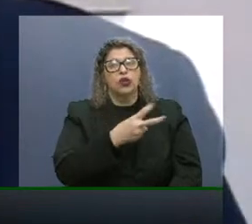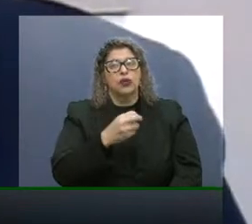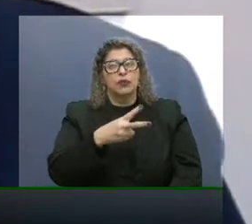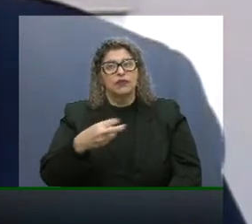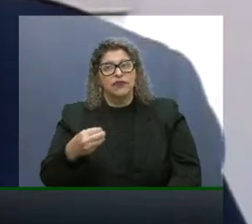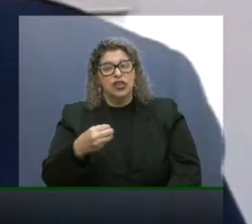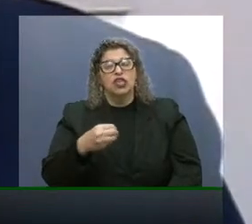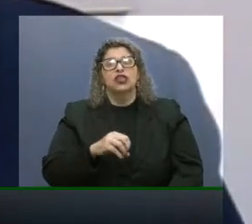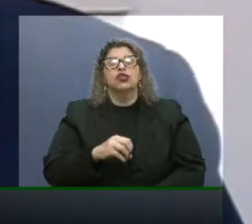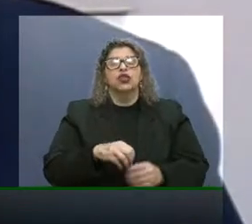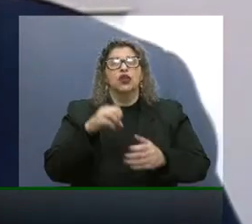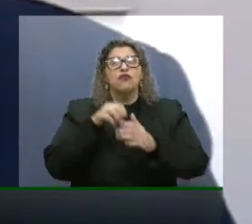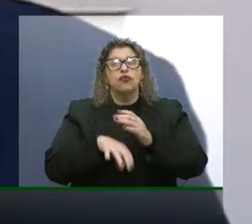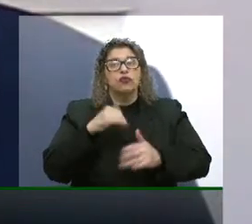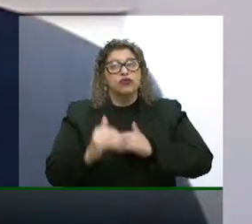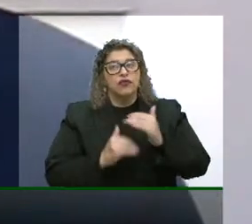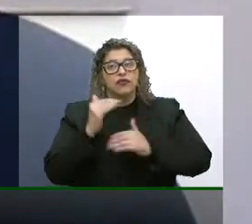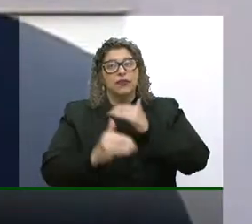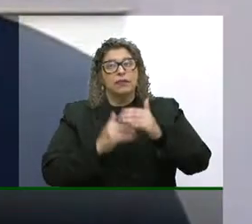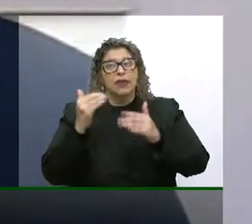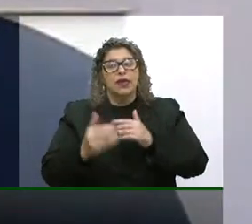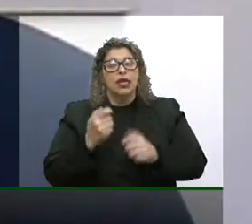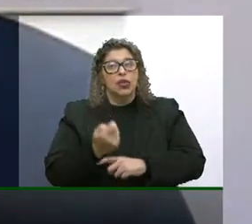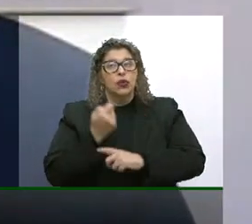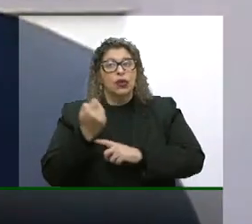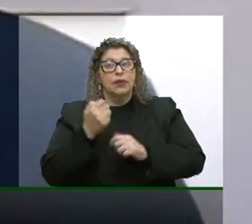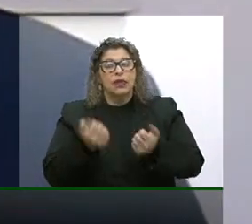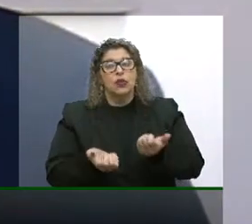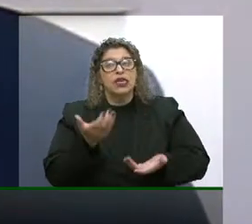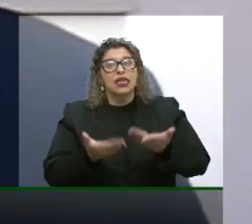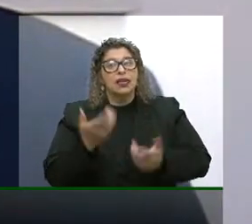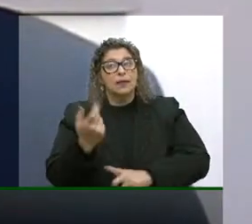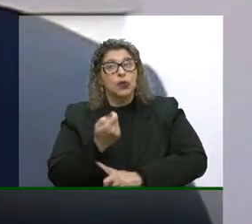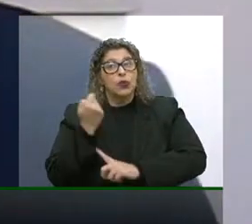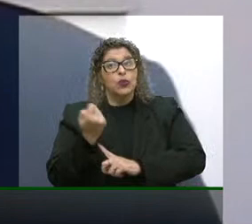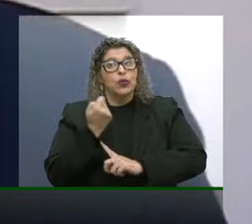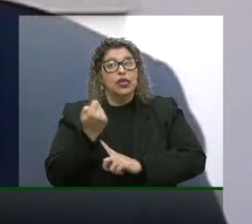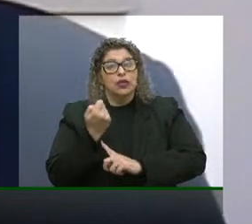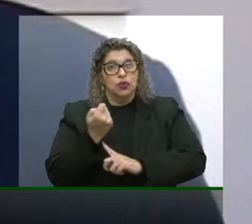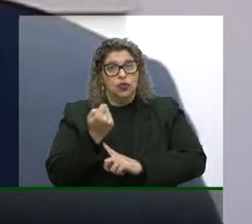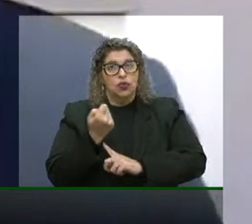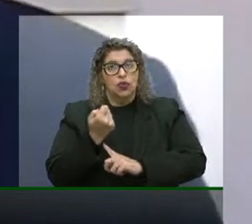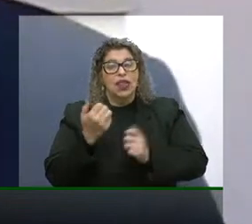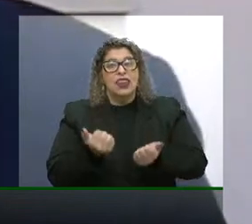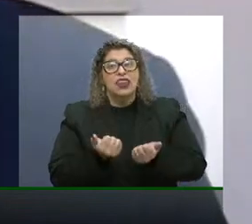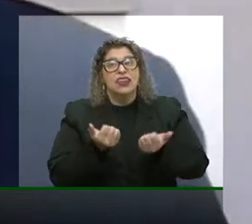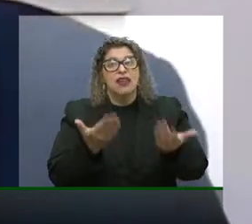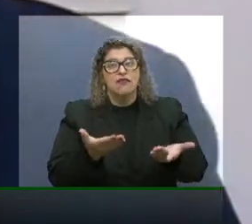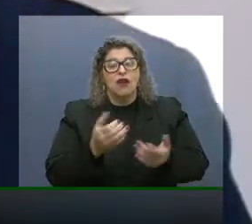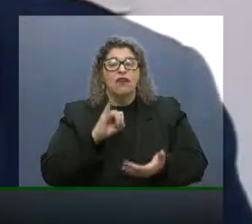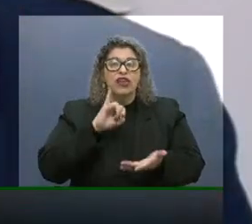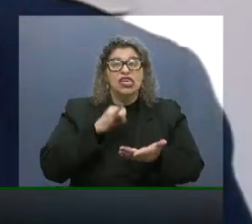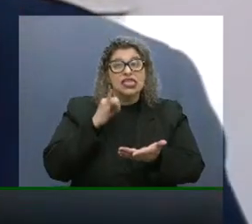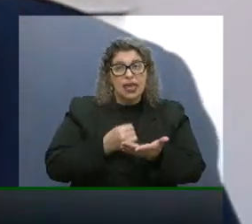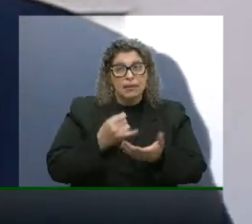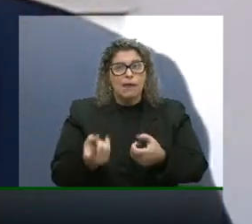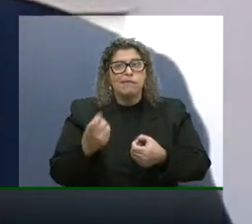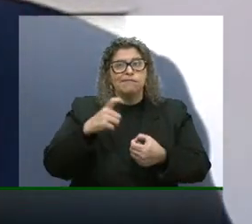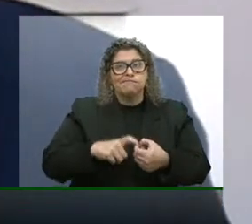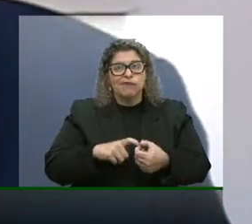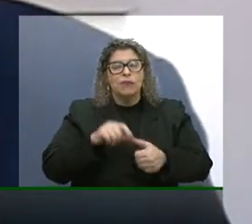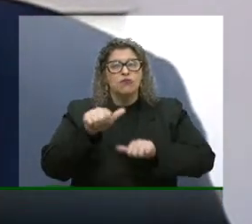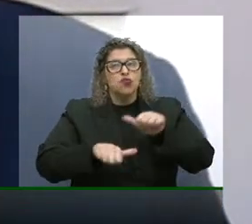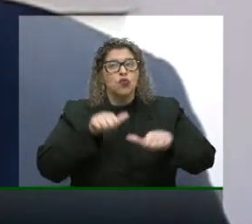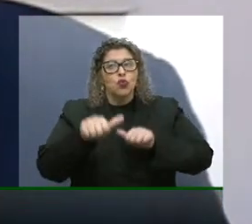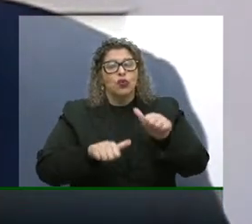184-2020, que cria o Fundo de Desenvolvimento Econômico e de Equilíbrio Fiscal do Estado do Rio Grande do Sul, devolve ICMS, altera